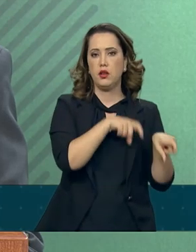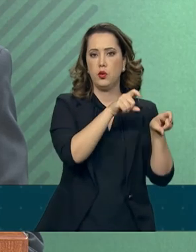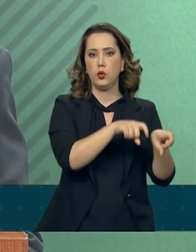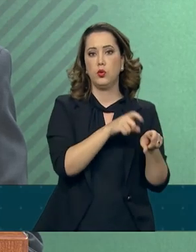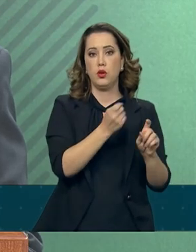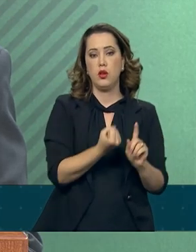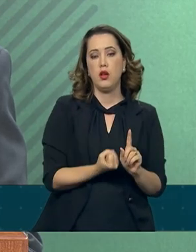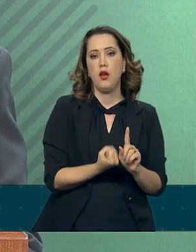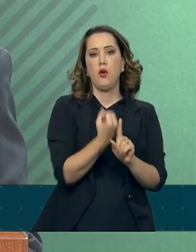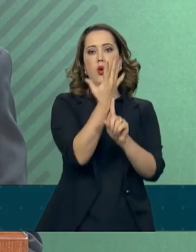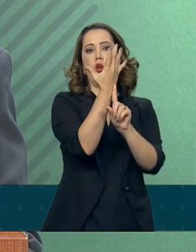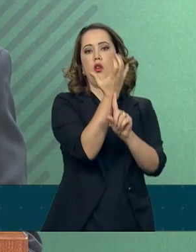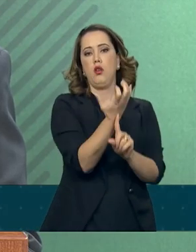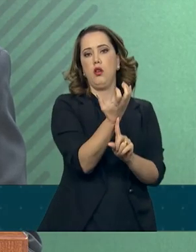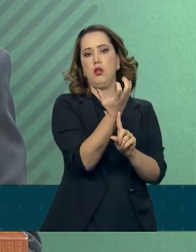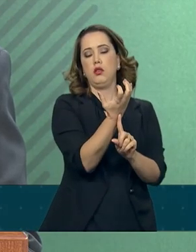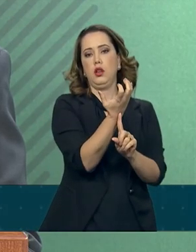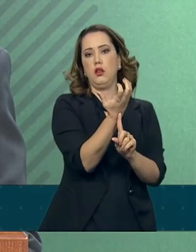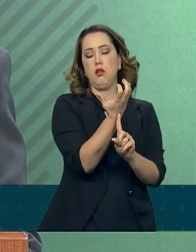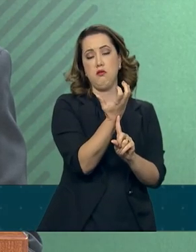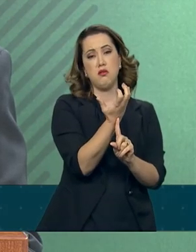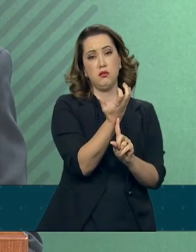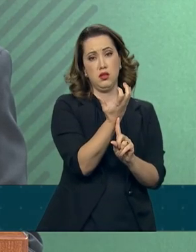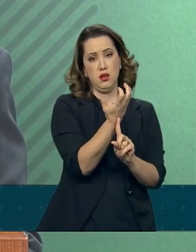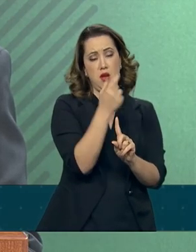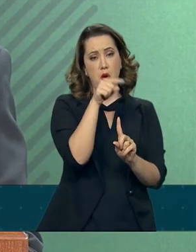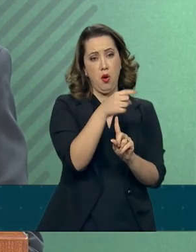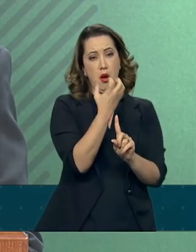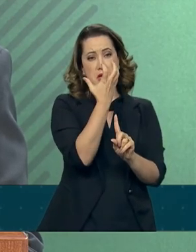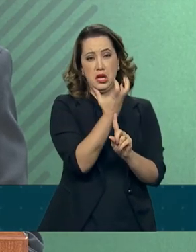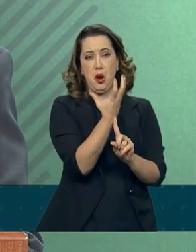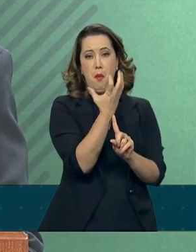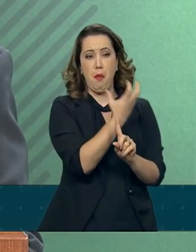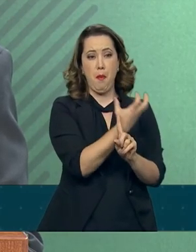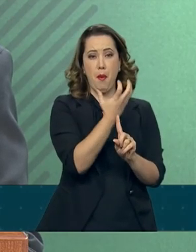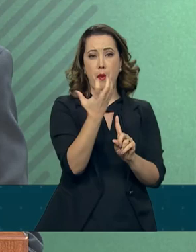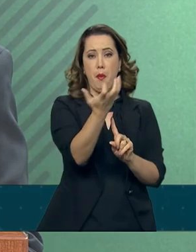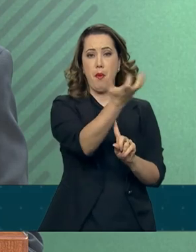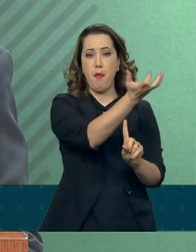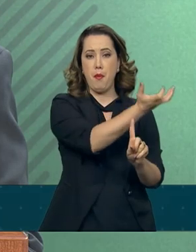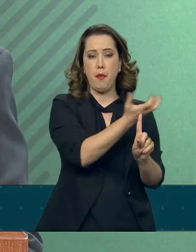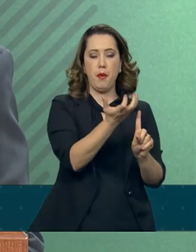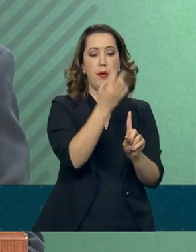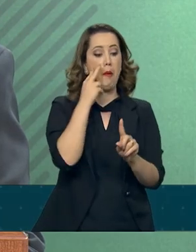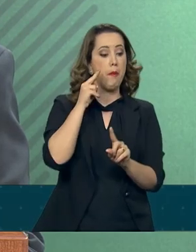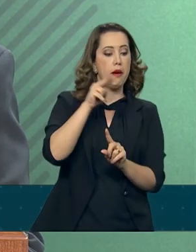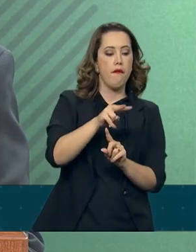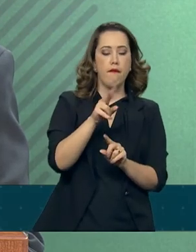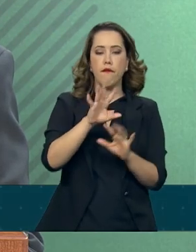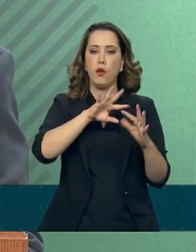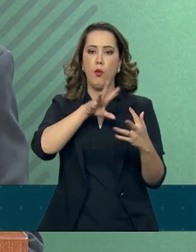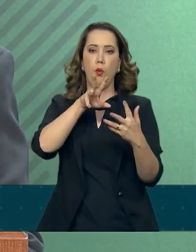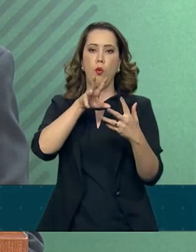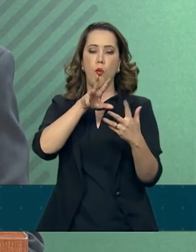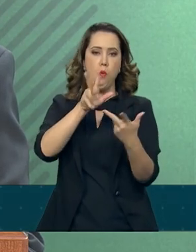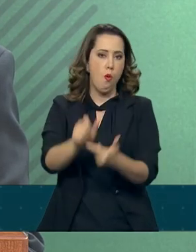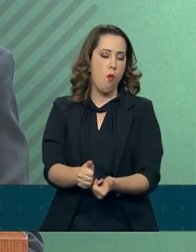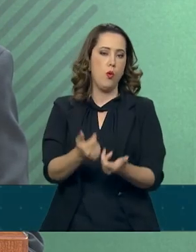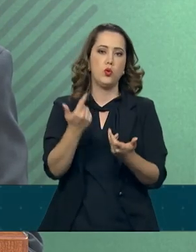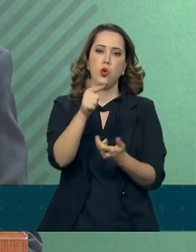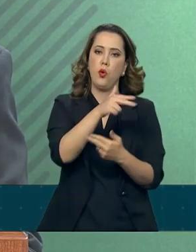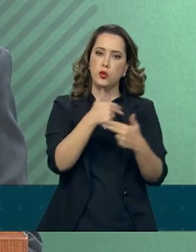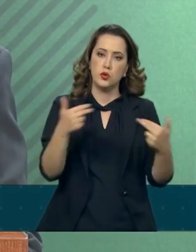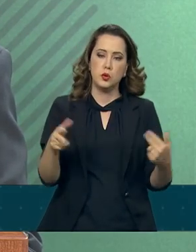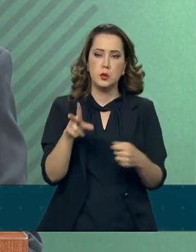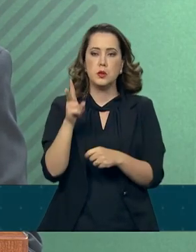vai implantar um antena multi satelital de observação da terra e outros equipamentos para